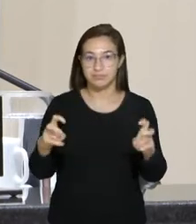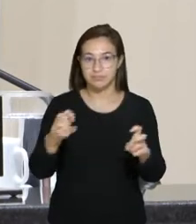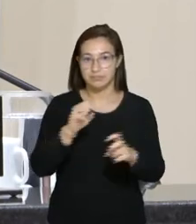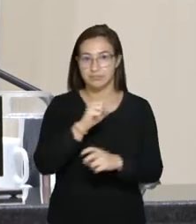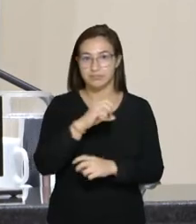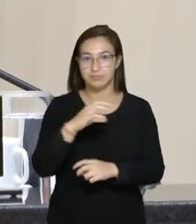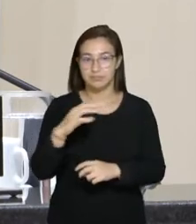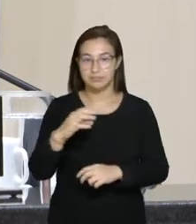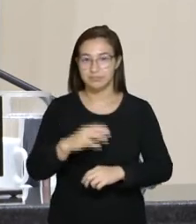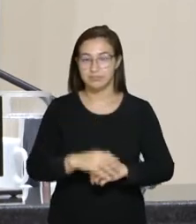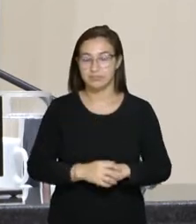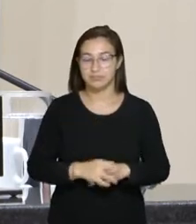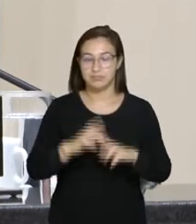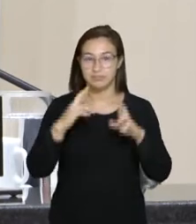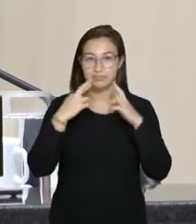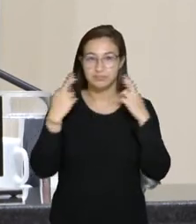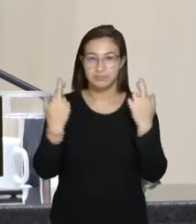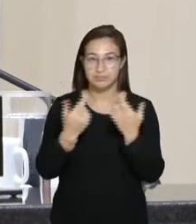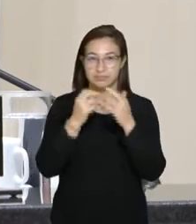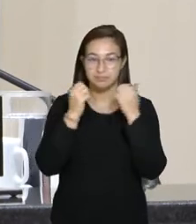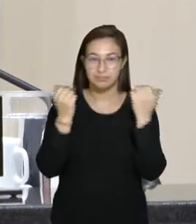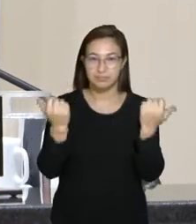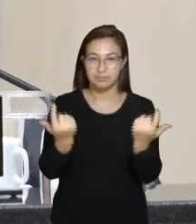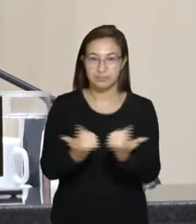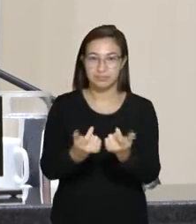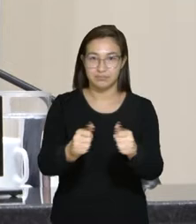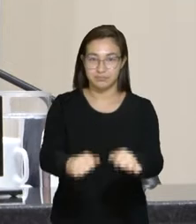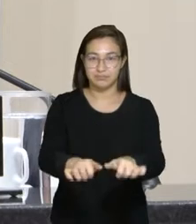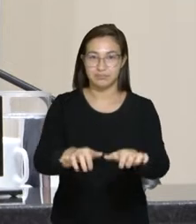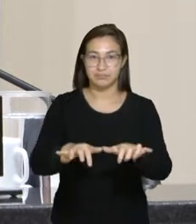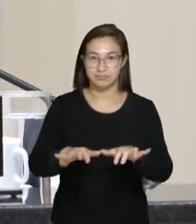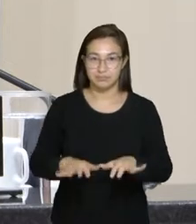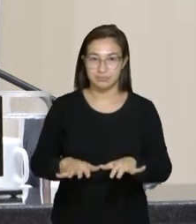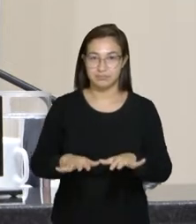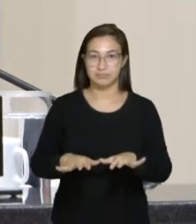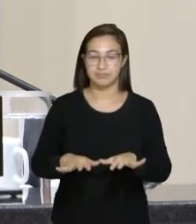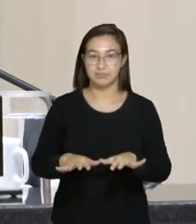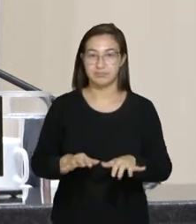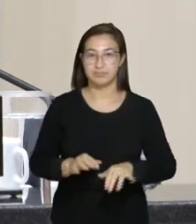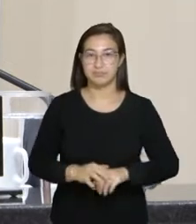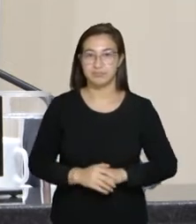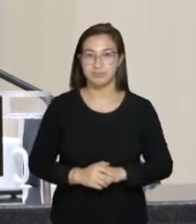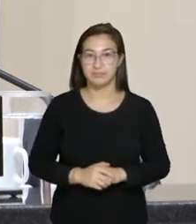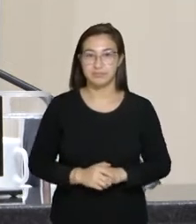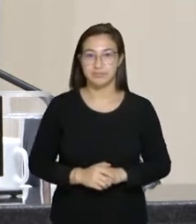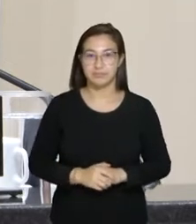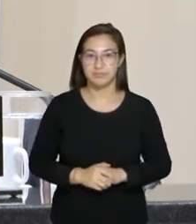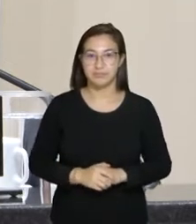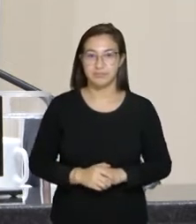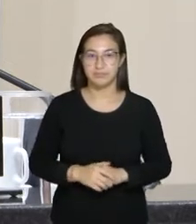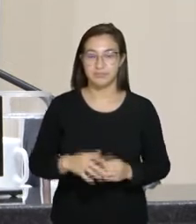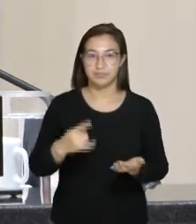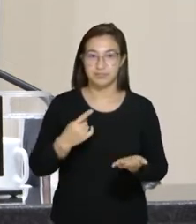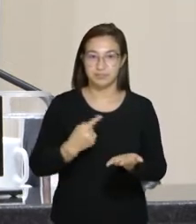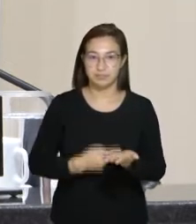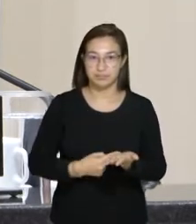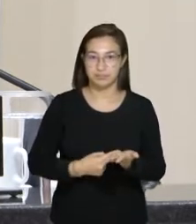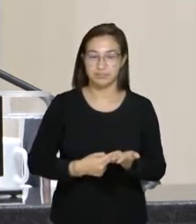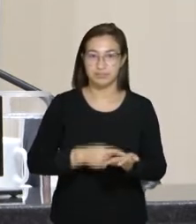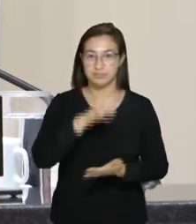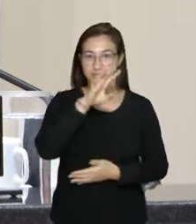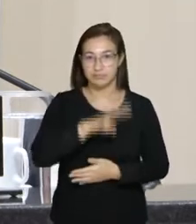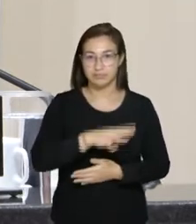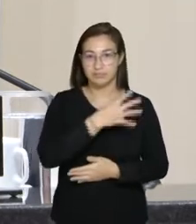Santa Catarina, reuniu-se a Assembleia Legislativa em sessão ordinária. Conforme em calendário